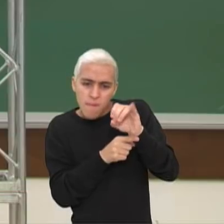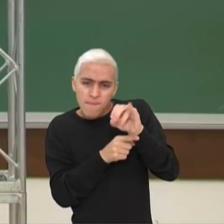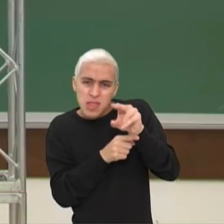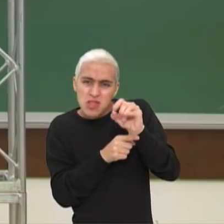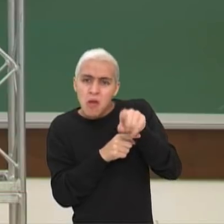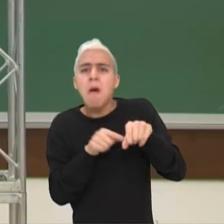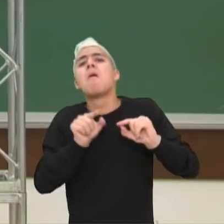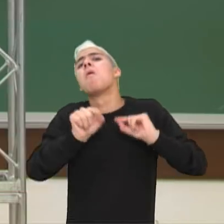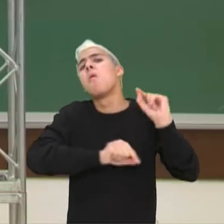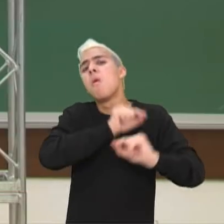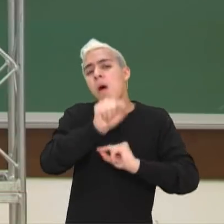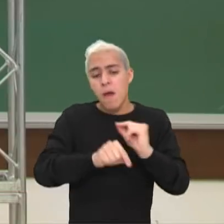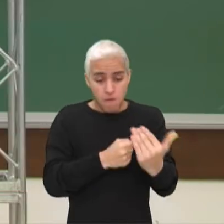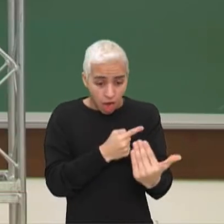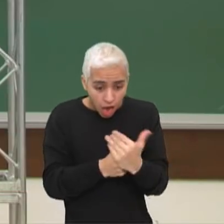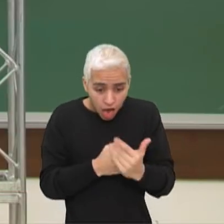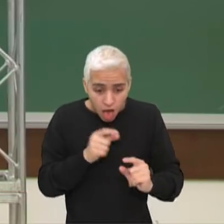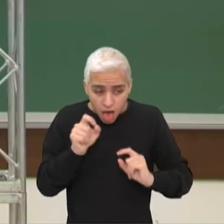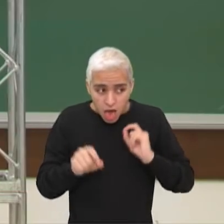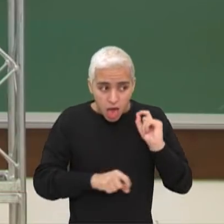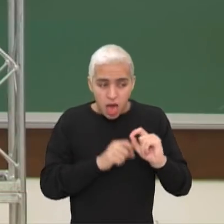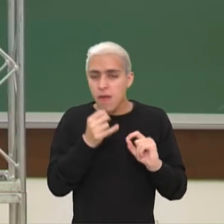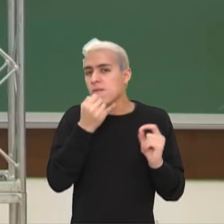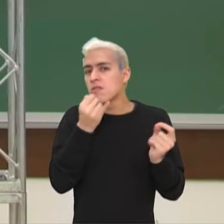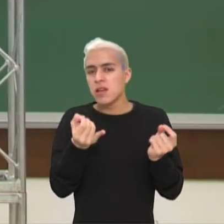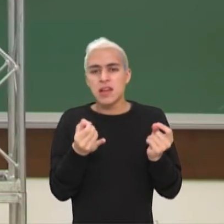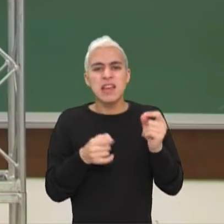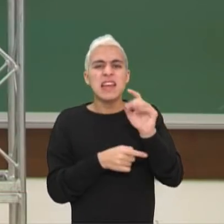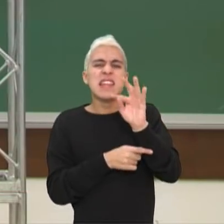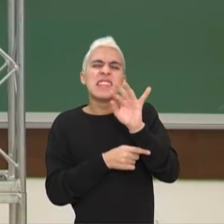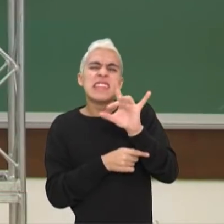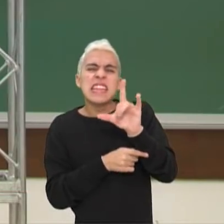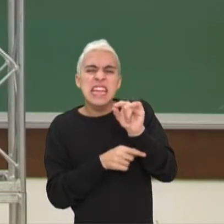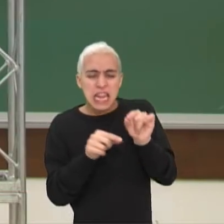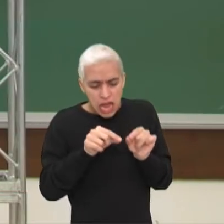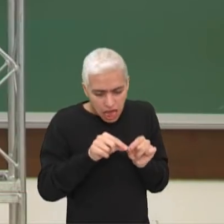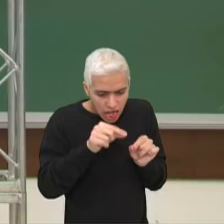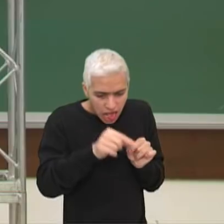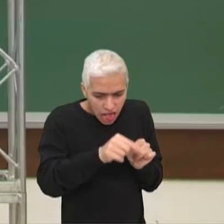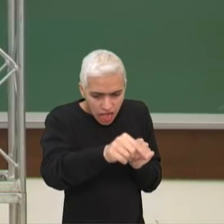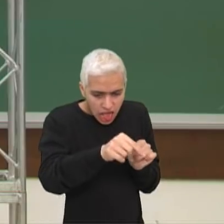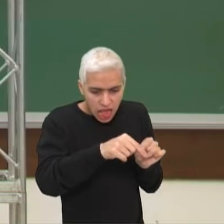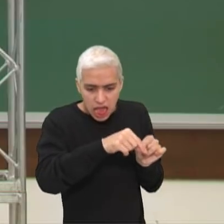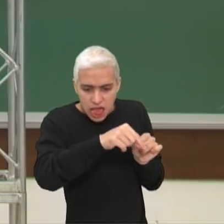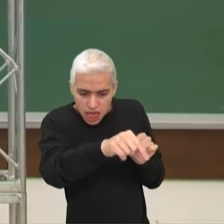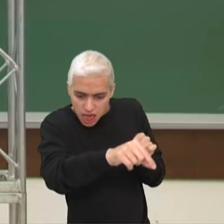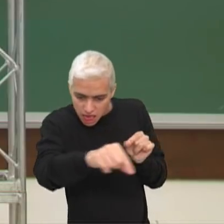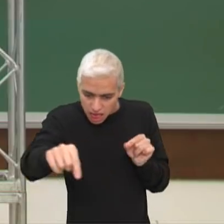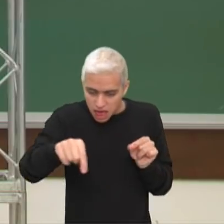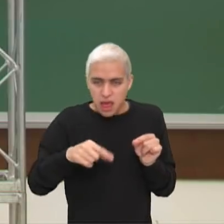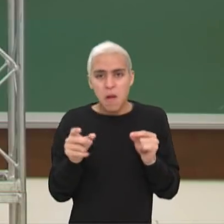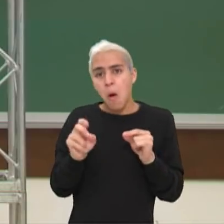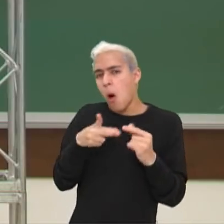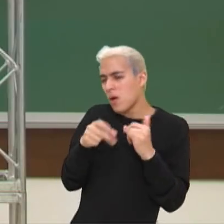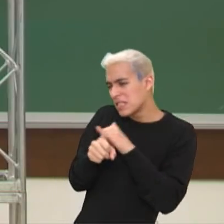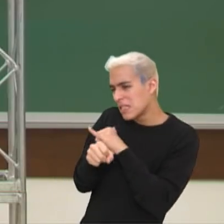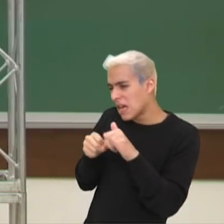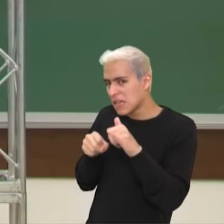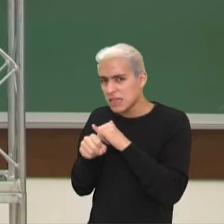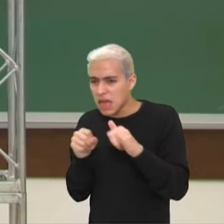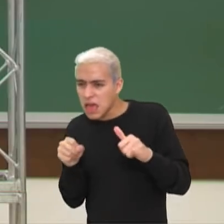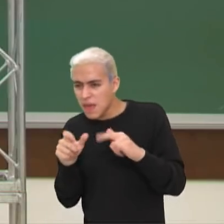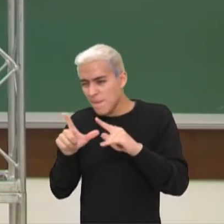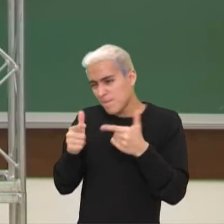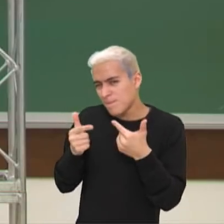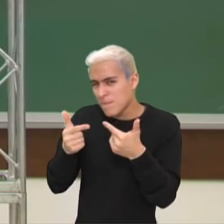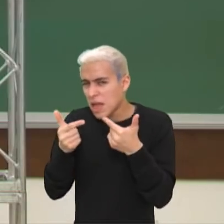Qual que é o meu benefício de fazer um jogo de trilha? Qual que é o meu benefício de fazer um jogo de estratégia, uma batalha naval, um banco imobiliário?